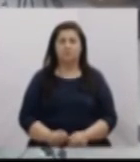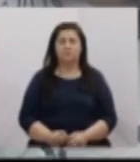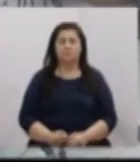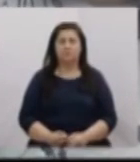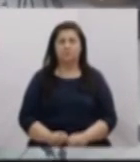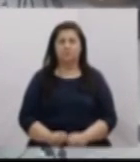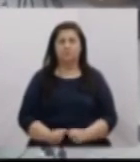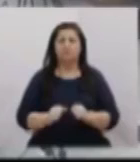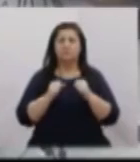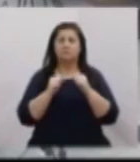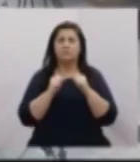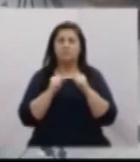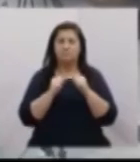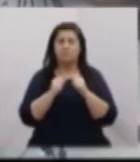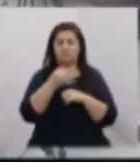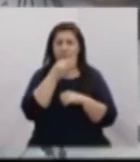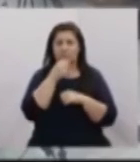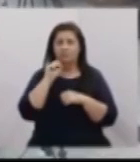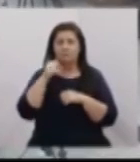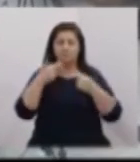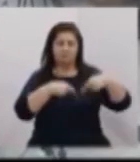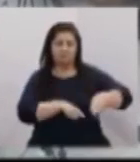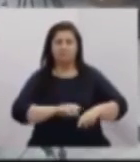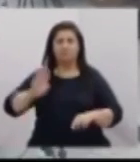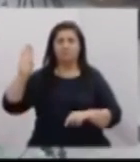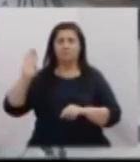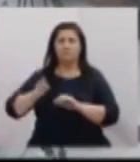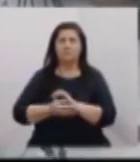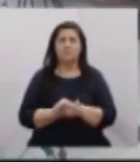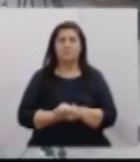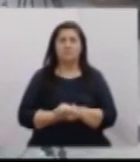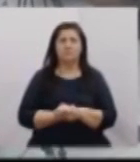Pedido de informação está em votação. Os que forem contrários se manifestem levantando o braço.